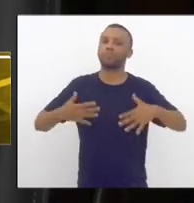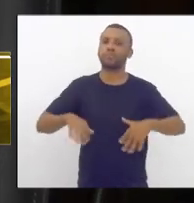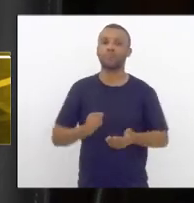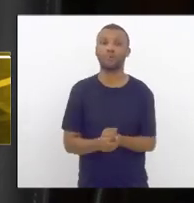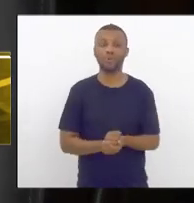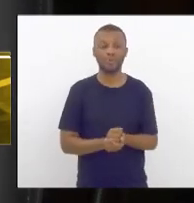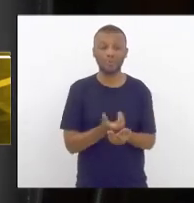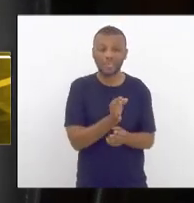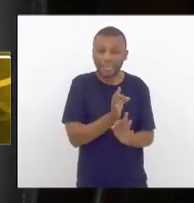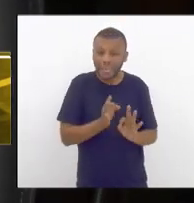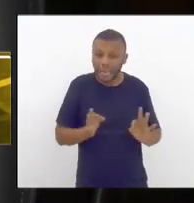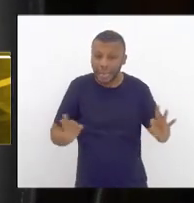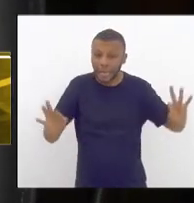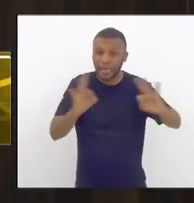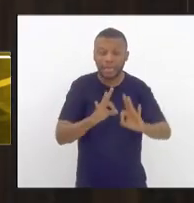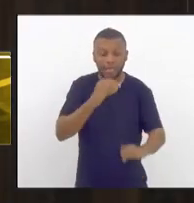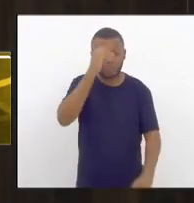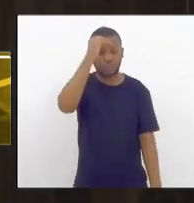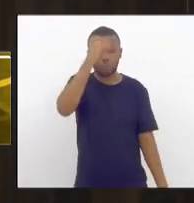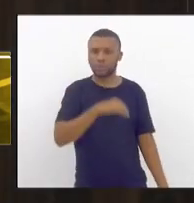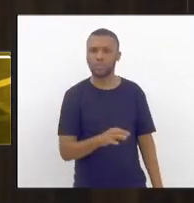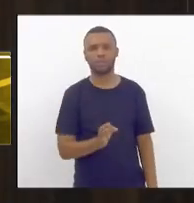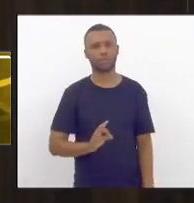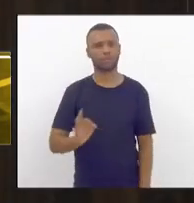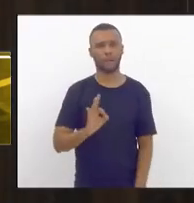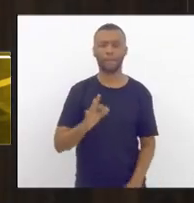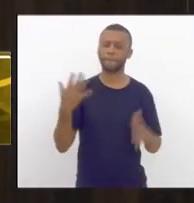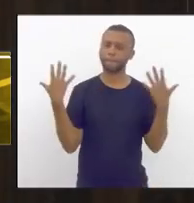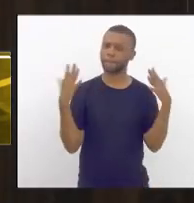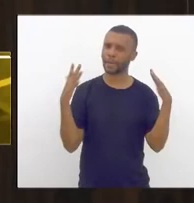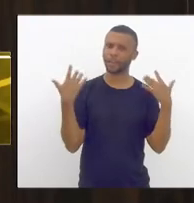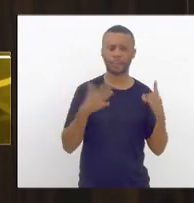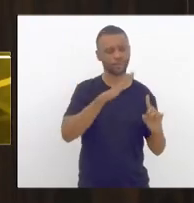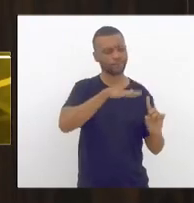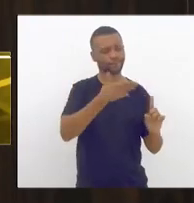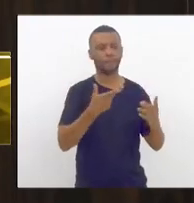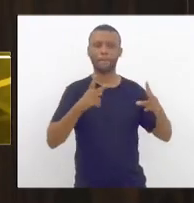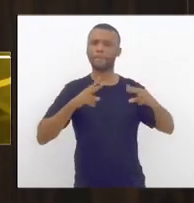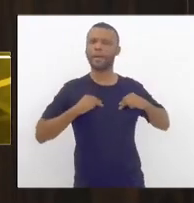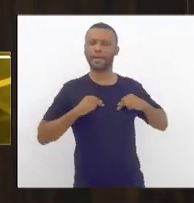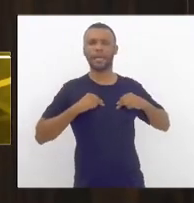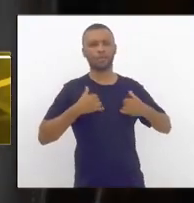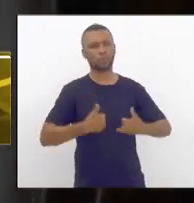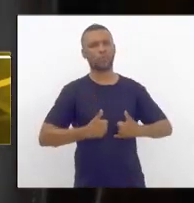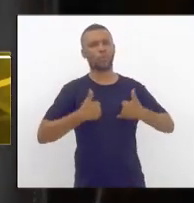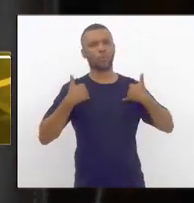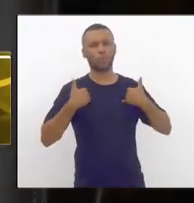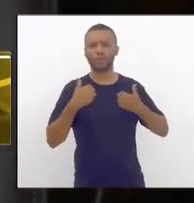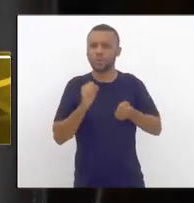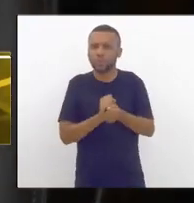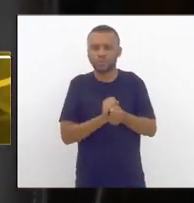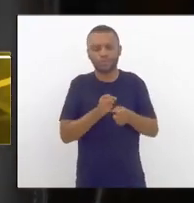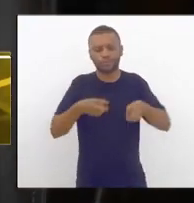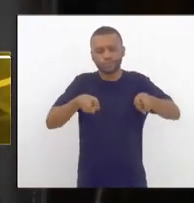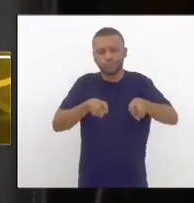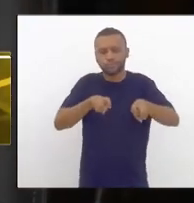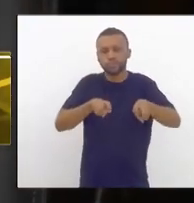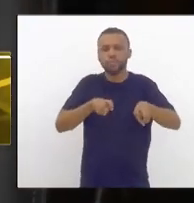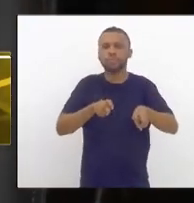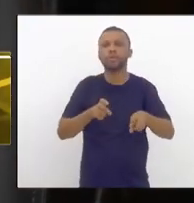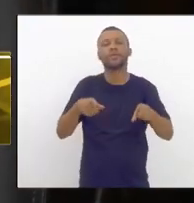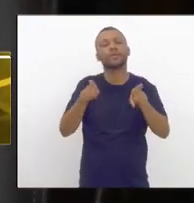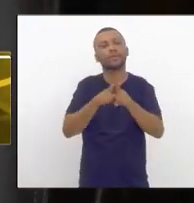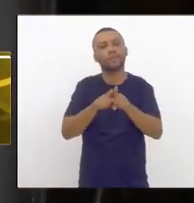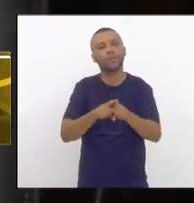desanima então Fernando Parabéns É mais do que merecido Tenho muito orgulho não Só de estar aqui com você mas de poder